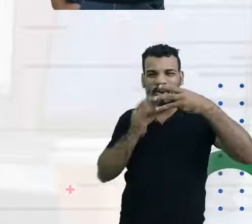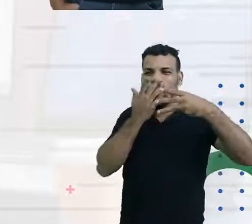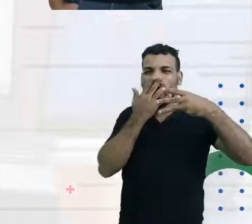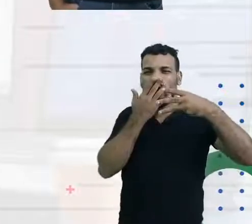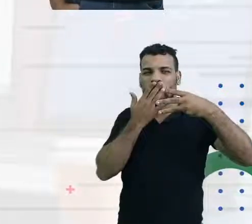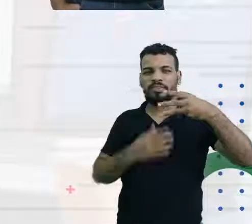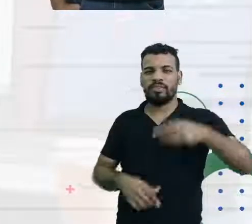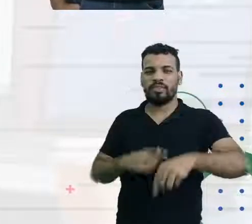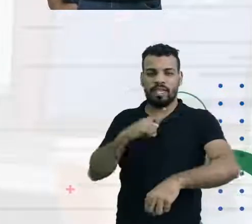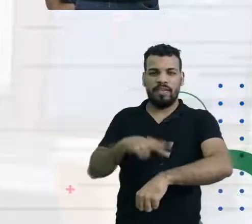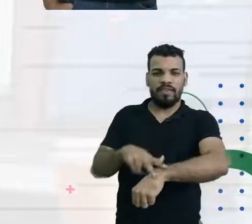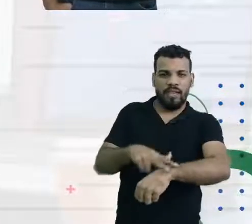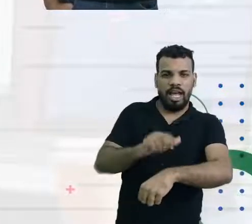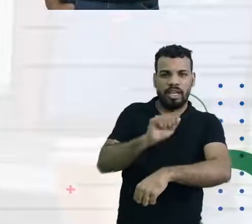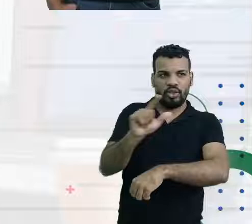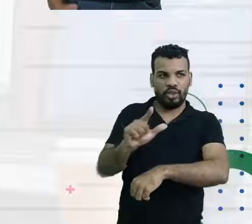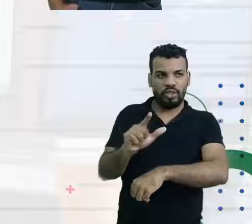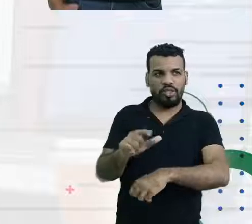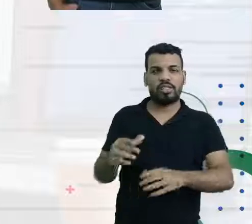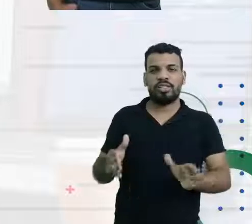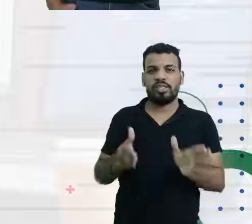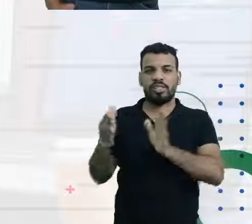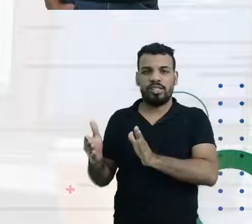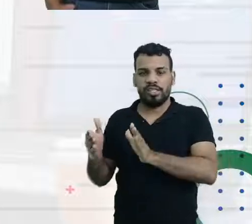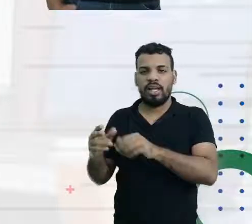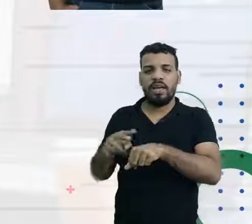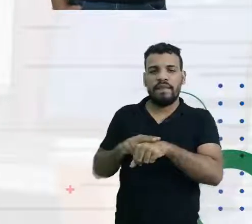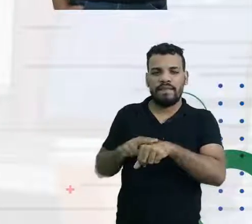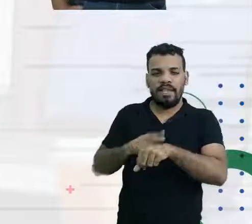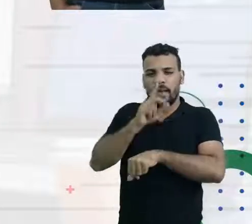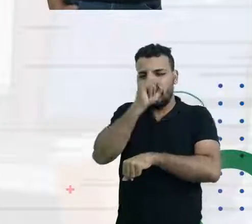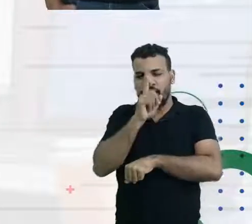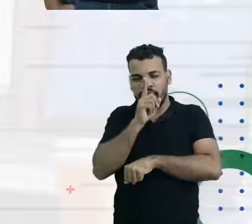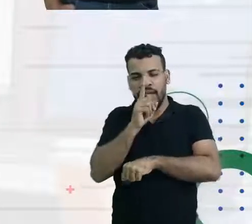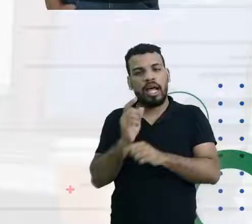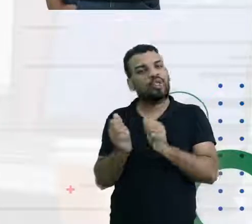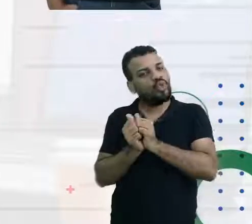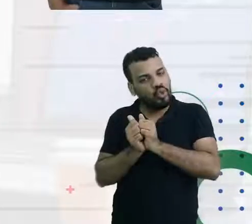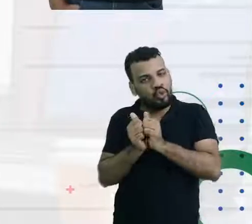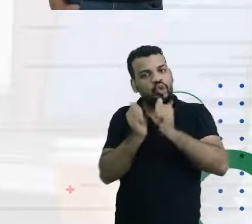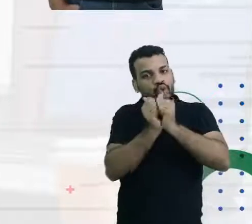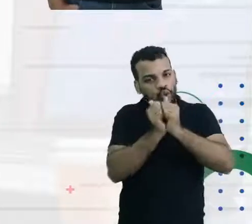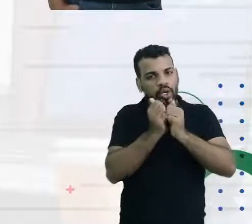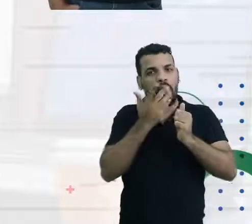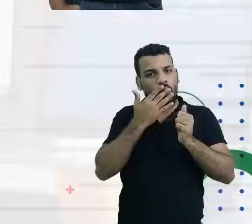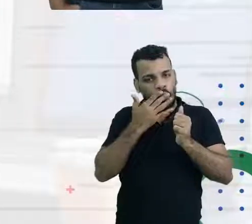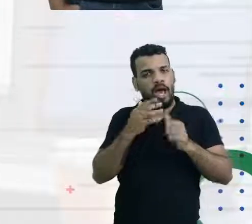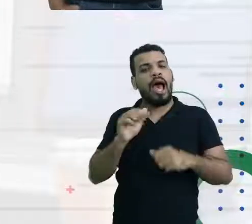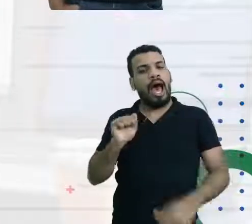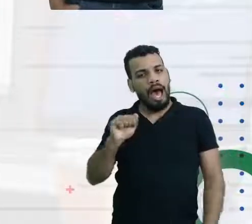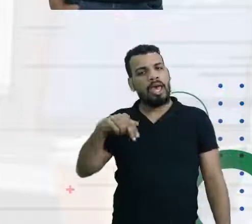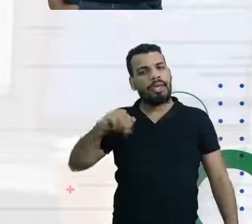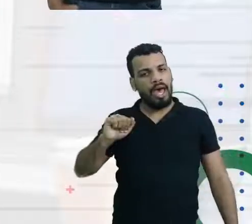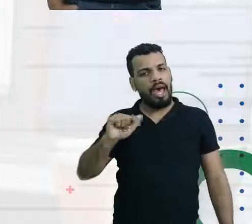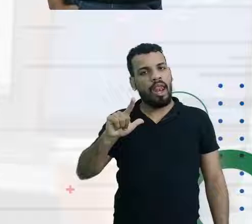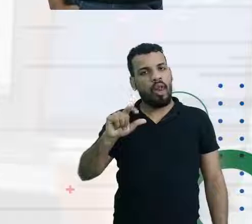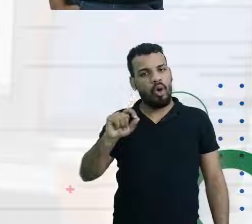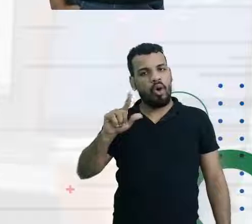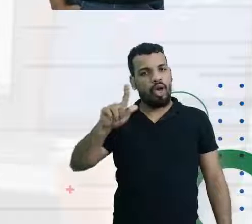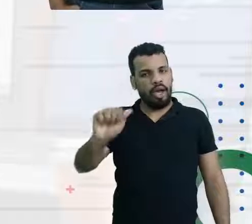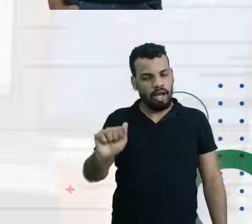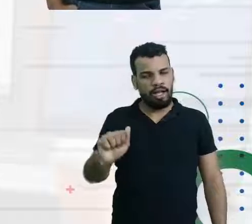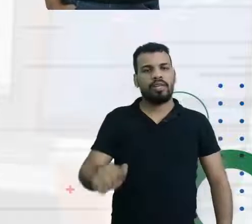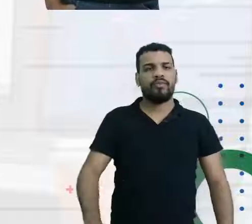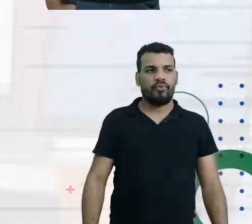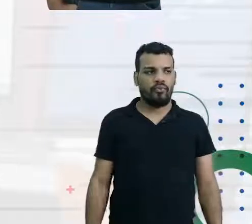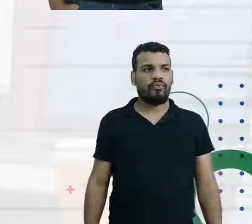azul e do lado uma paleta que vai do verde ao amarelo. Todos os 2 usam cores análogas para criar esse